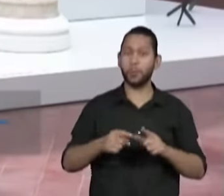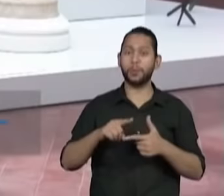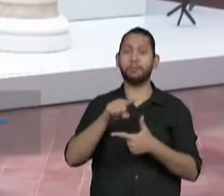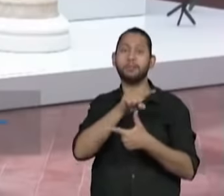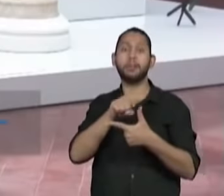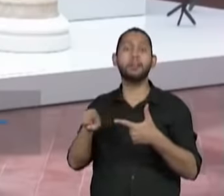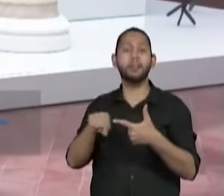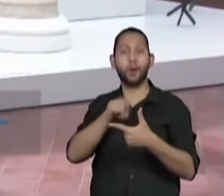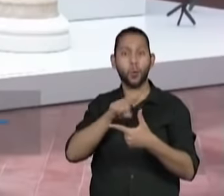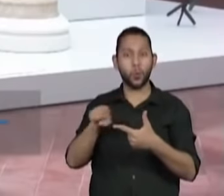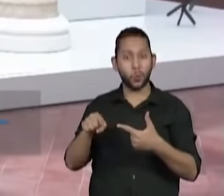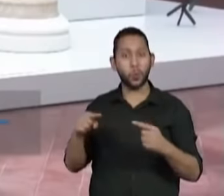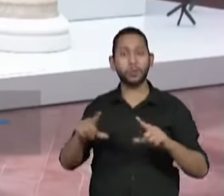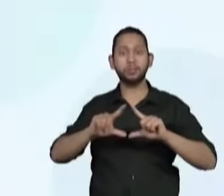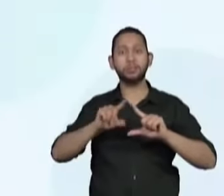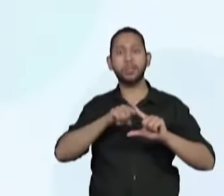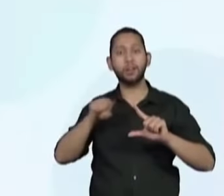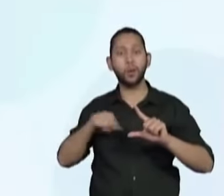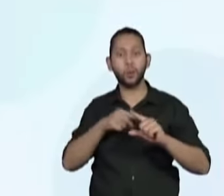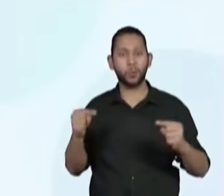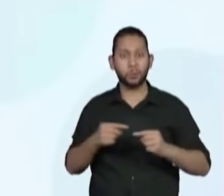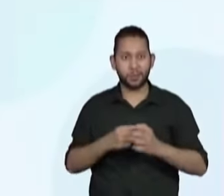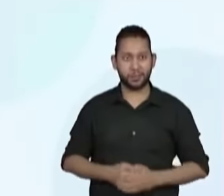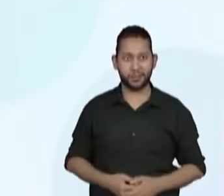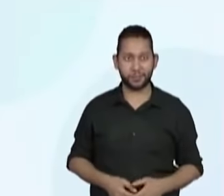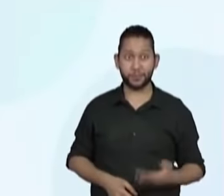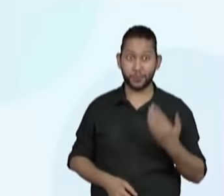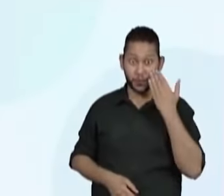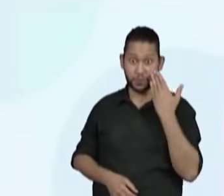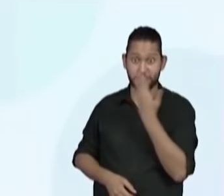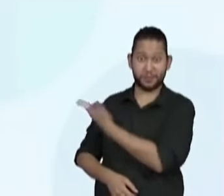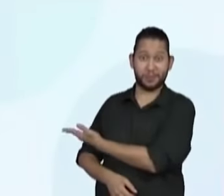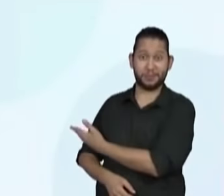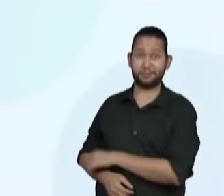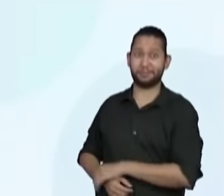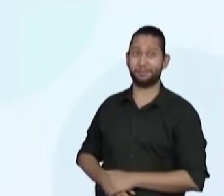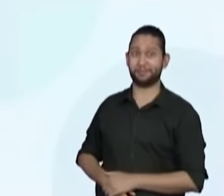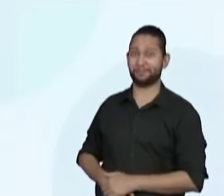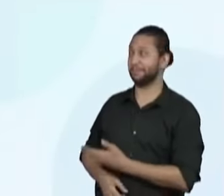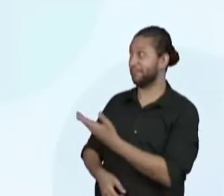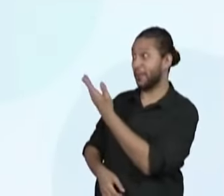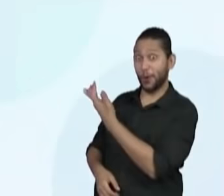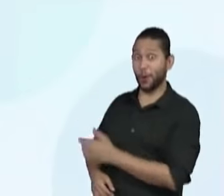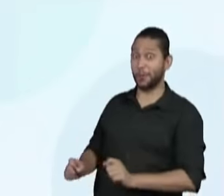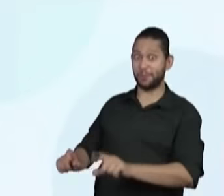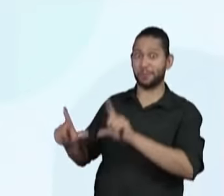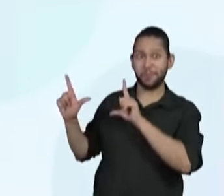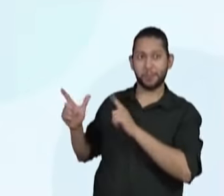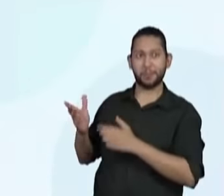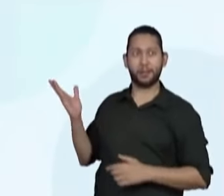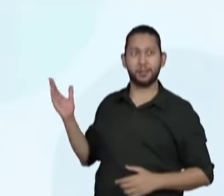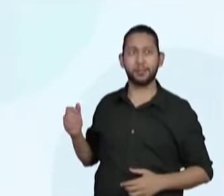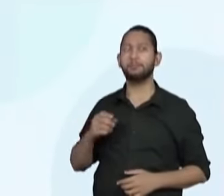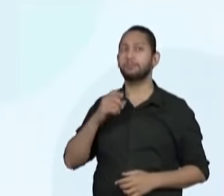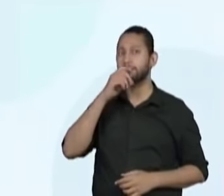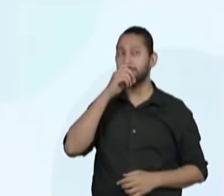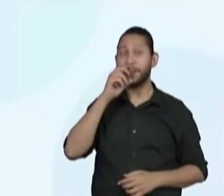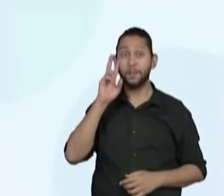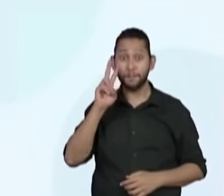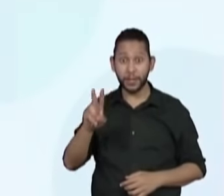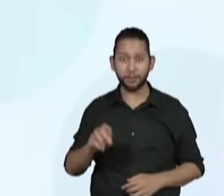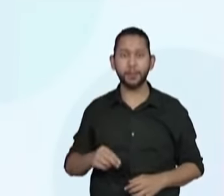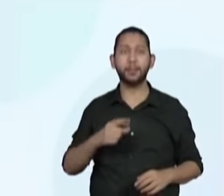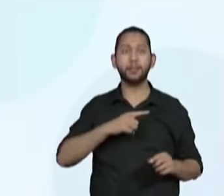triângulos dentro dos arcos aí. Observem na figura que aparece para vocês aí, que nós temos o